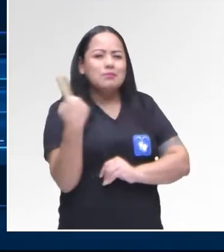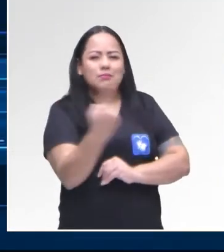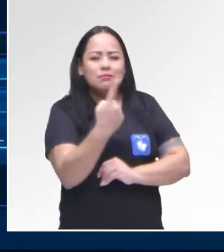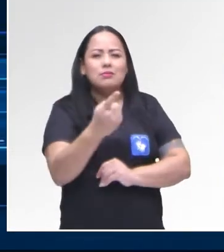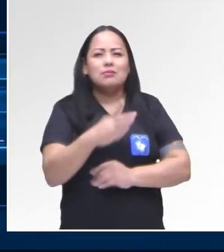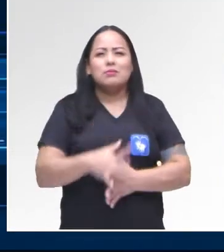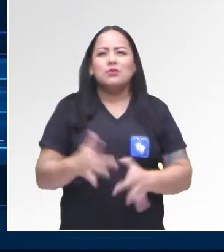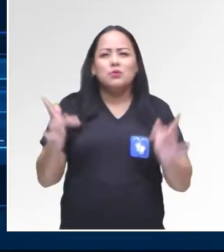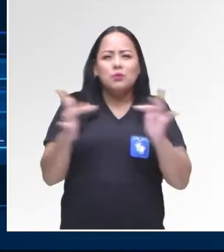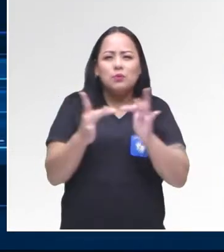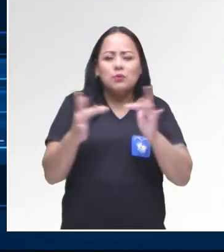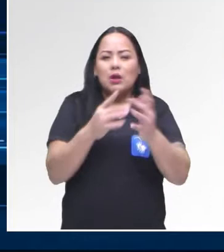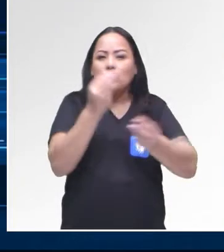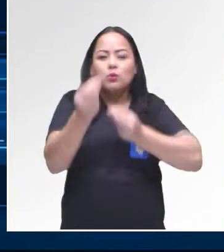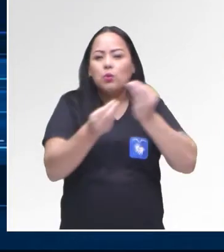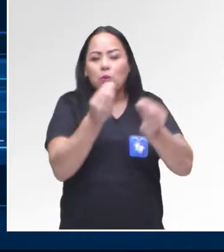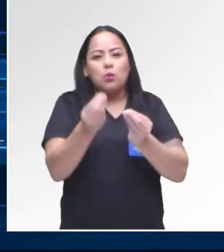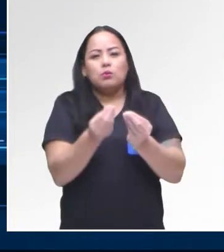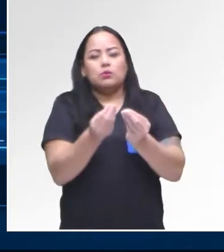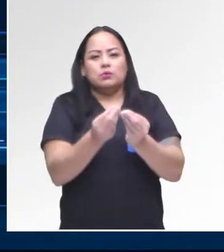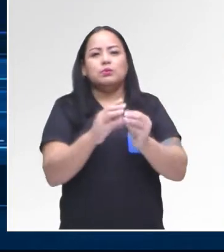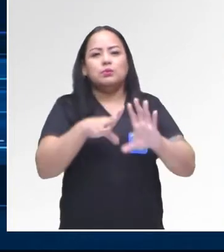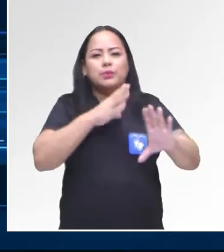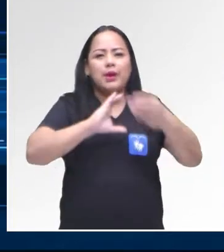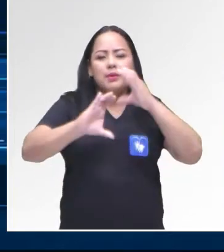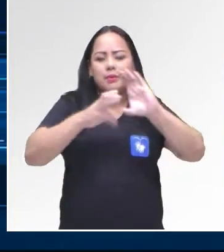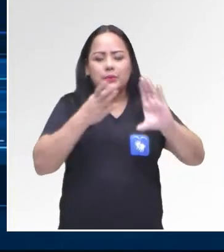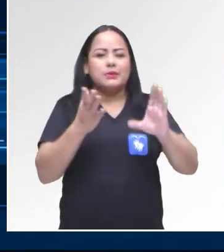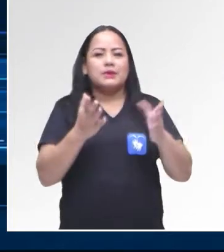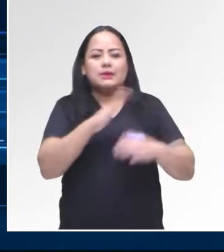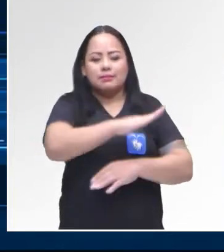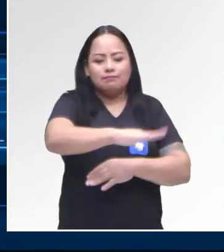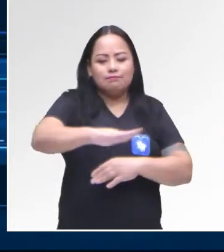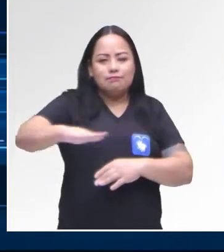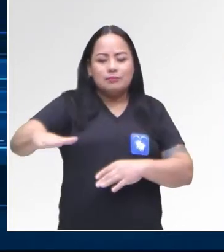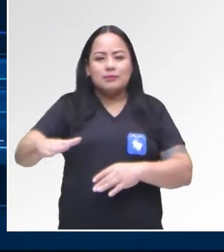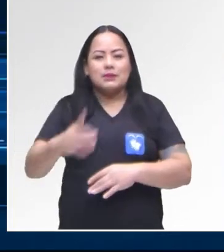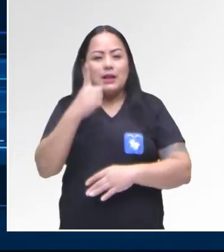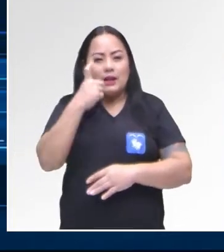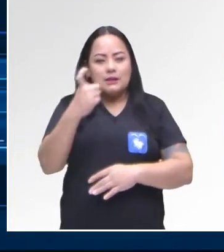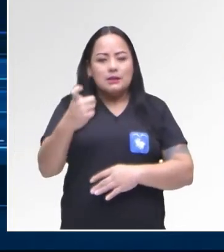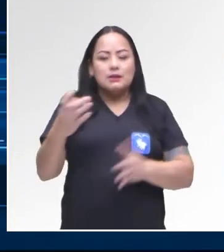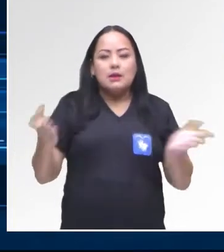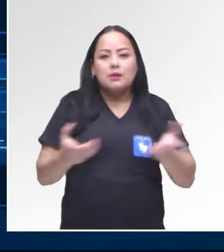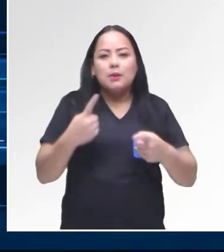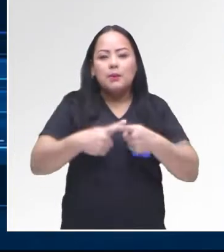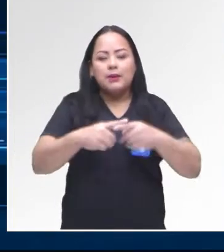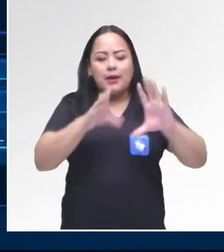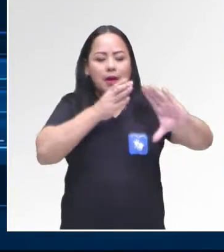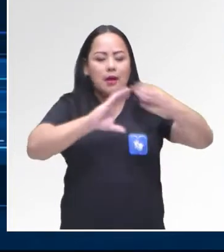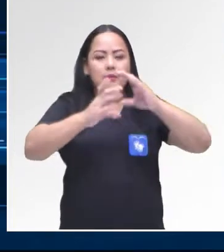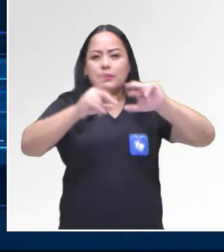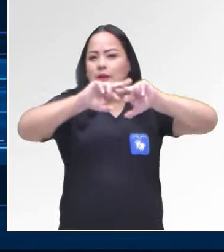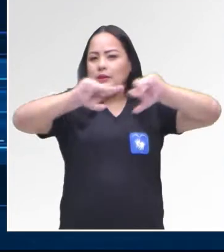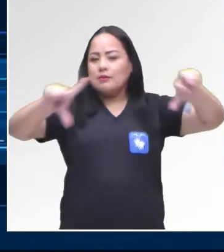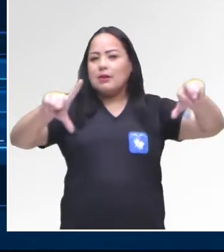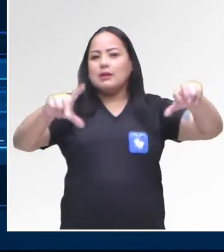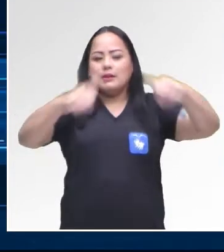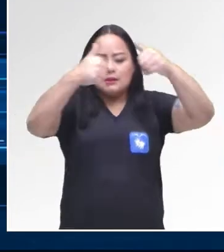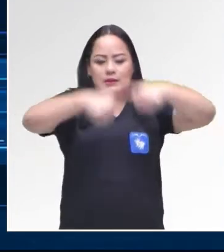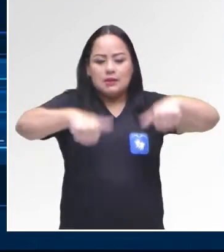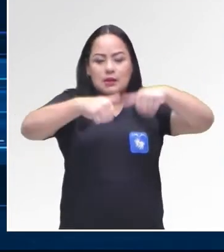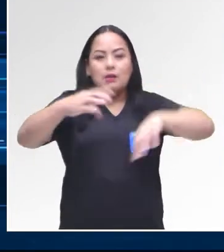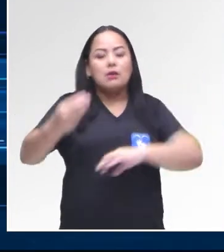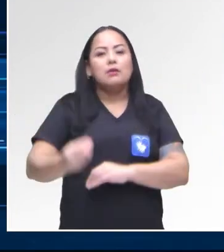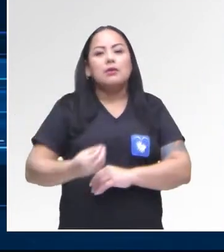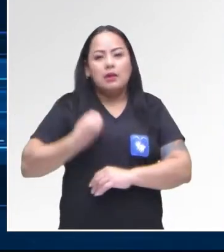em algum momento com as cantigas. E é interessante, sabe o que é bem interessante? É que elas estão presentes de diversas formas no nosso dia a